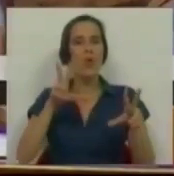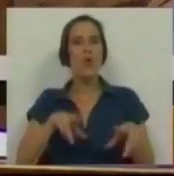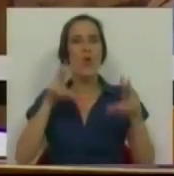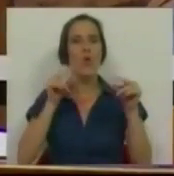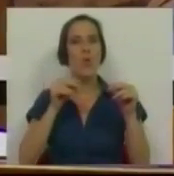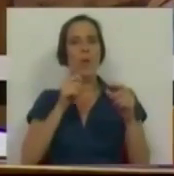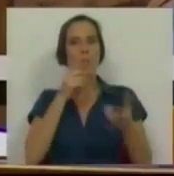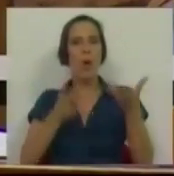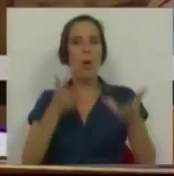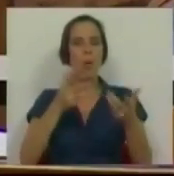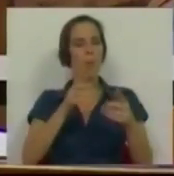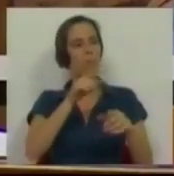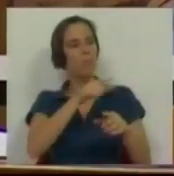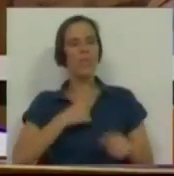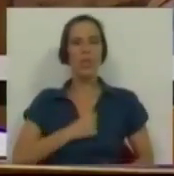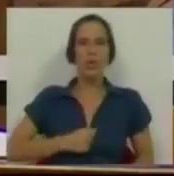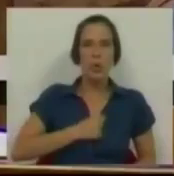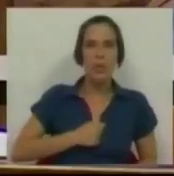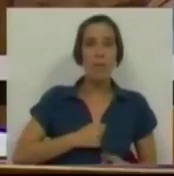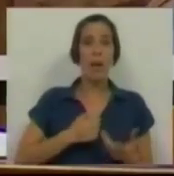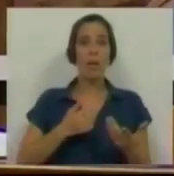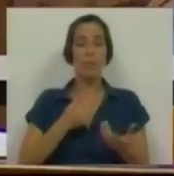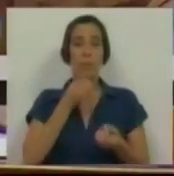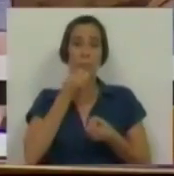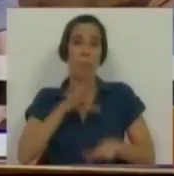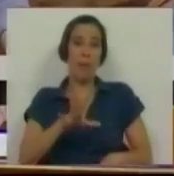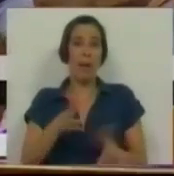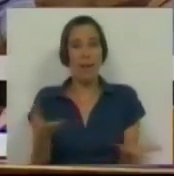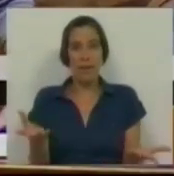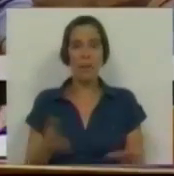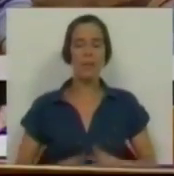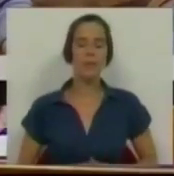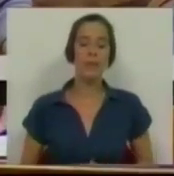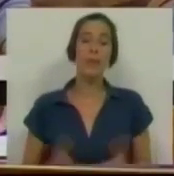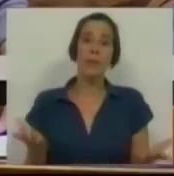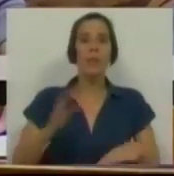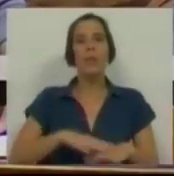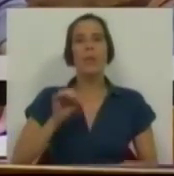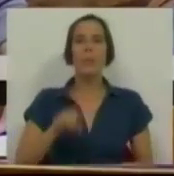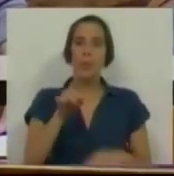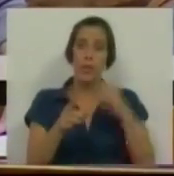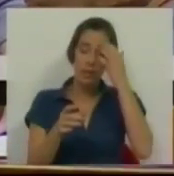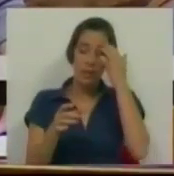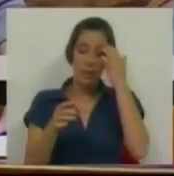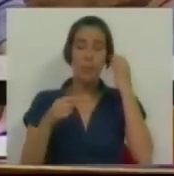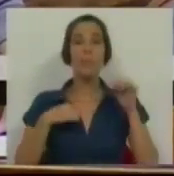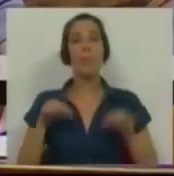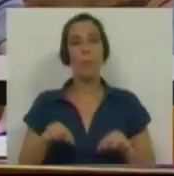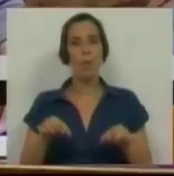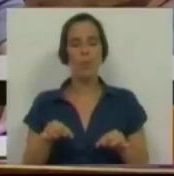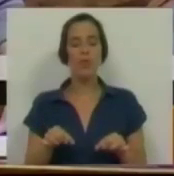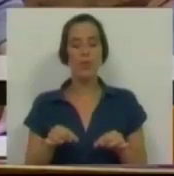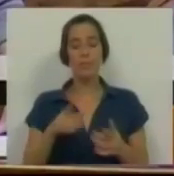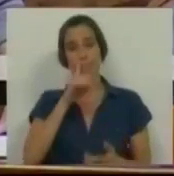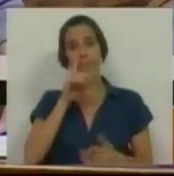do sofrimento e da perda que estão a sofrer. E é por isso que hoje é